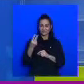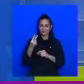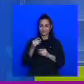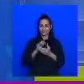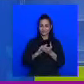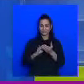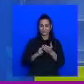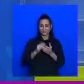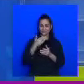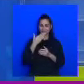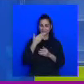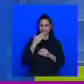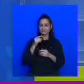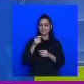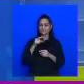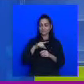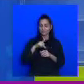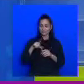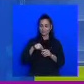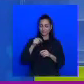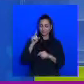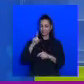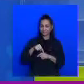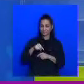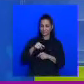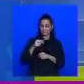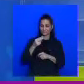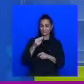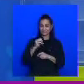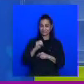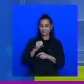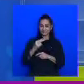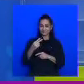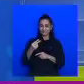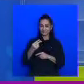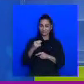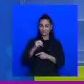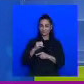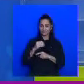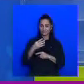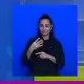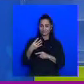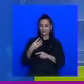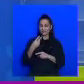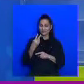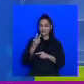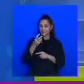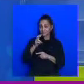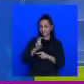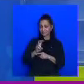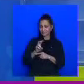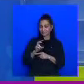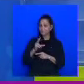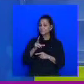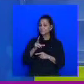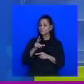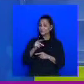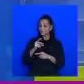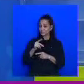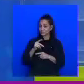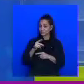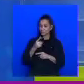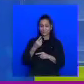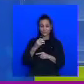2.622 da Loto Fácil. As dezenas sorteadas foram 02, 04, 25,